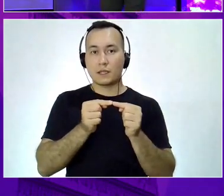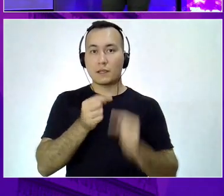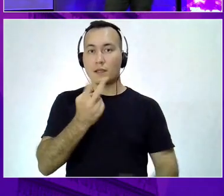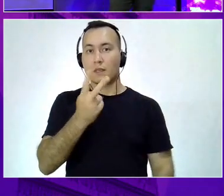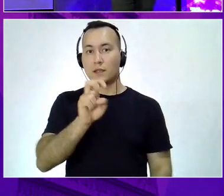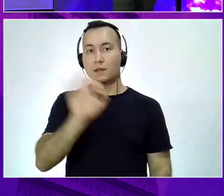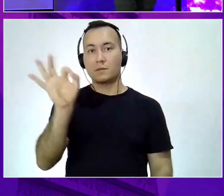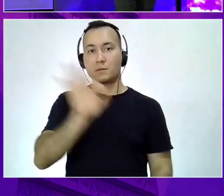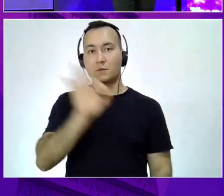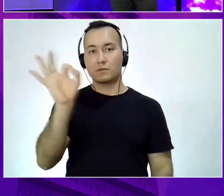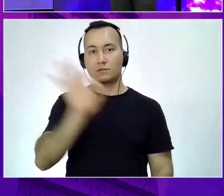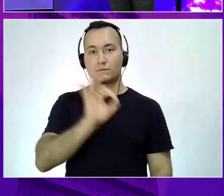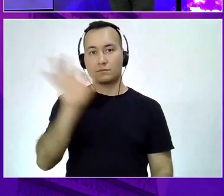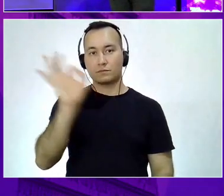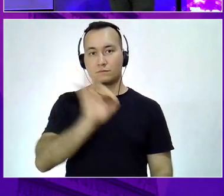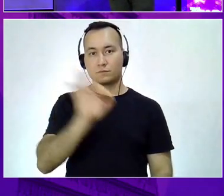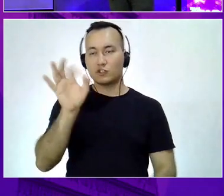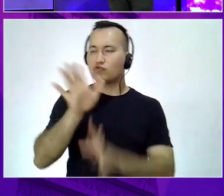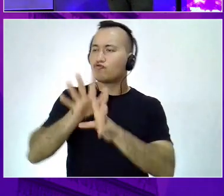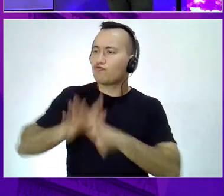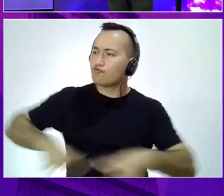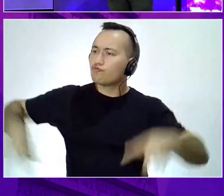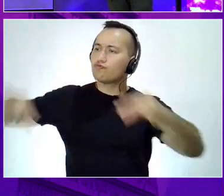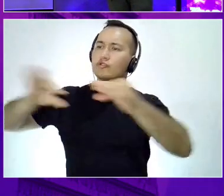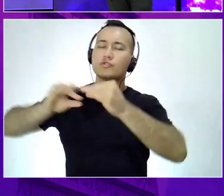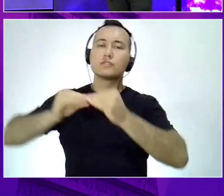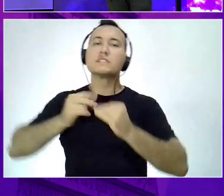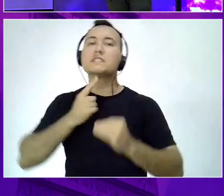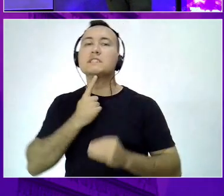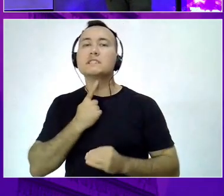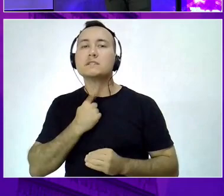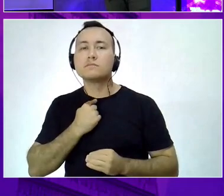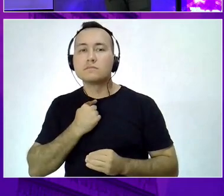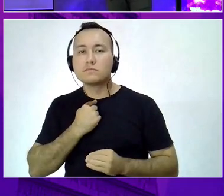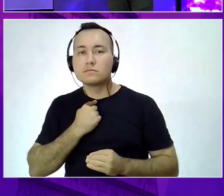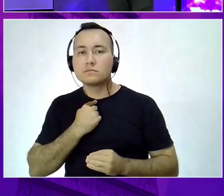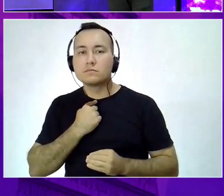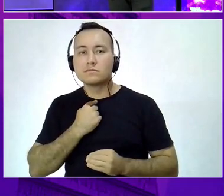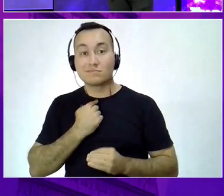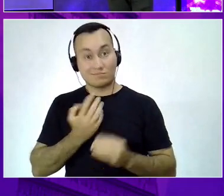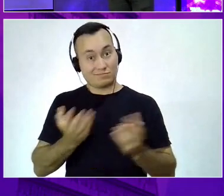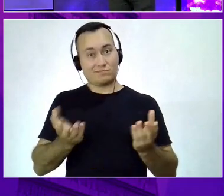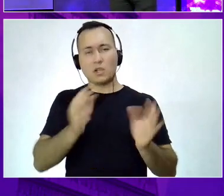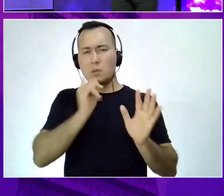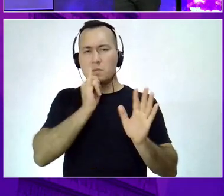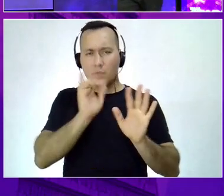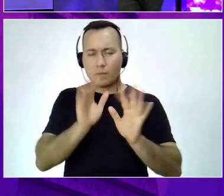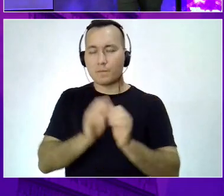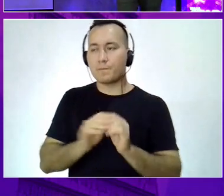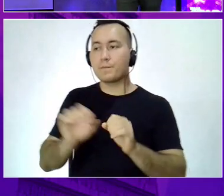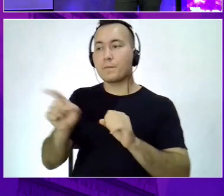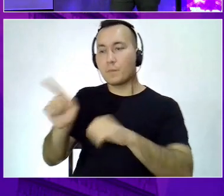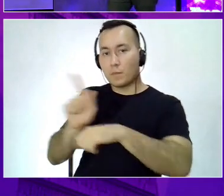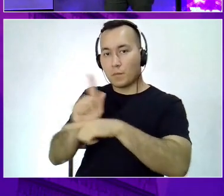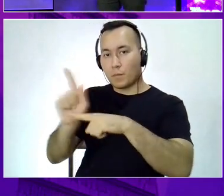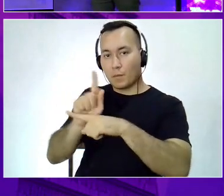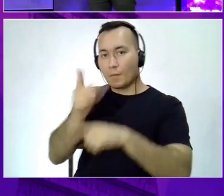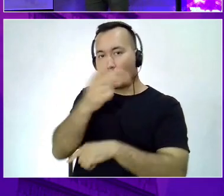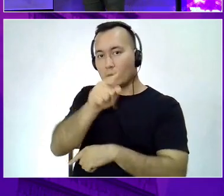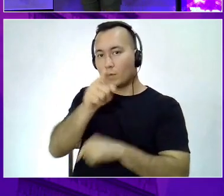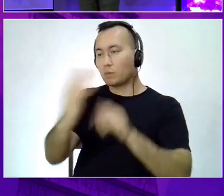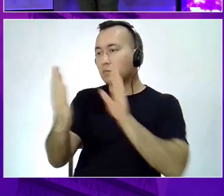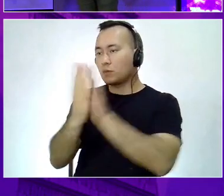Com certeza o teu gestor vai falar assim: meu Deus, que magia é essa? E ela está muito ligada justamente a